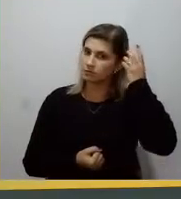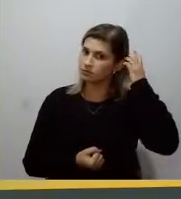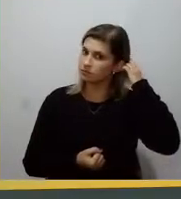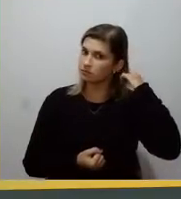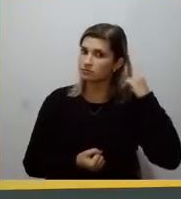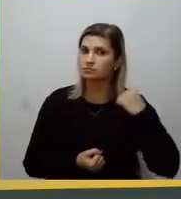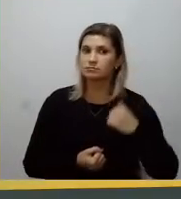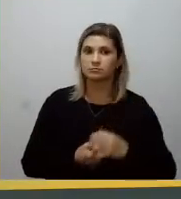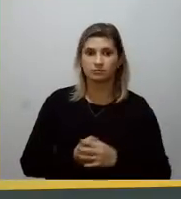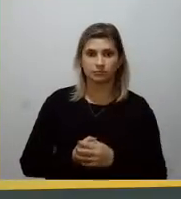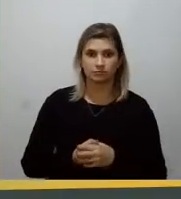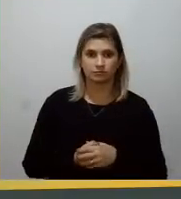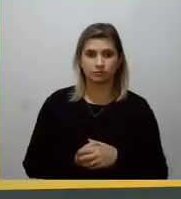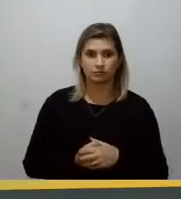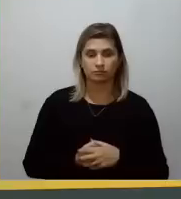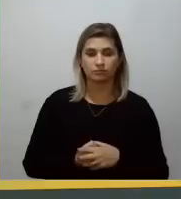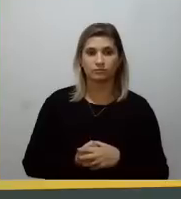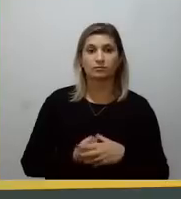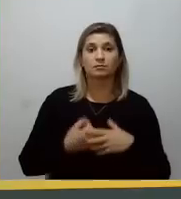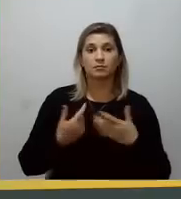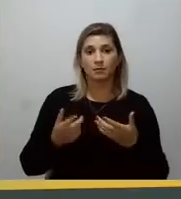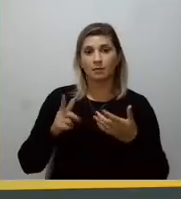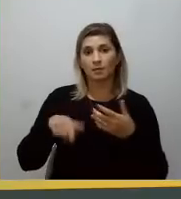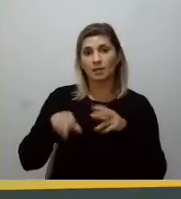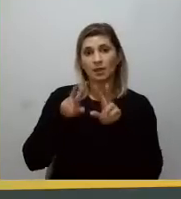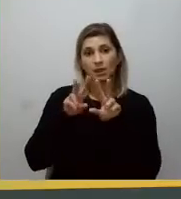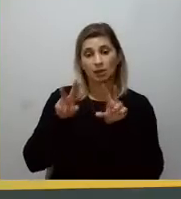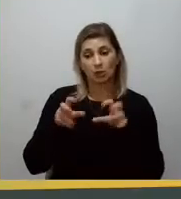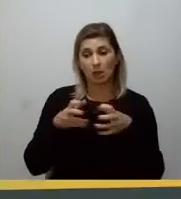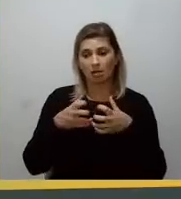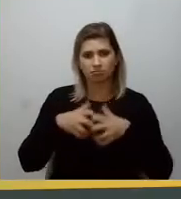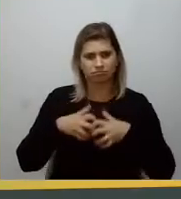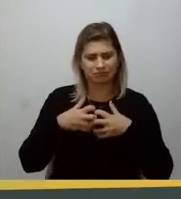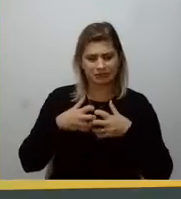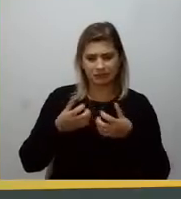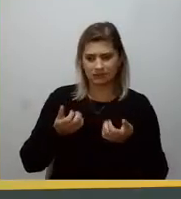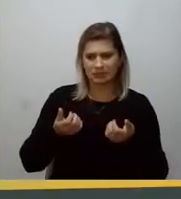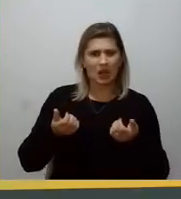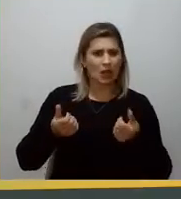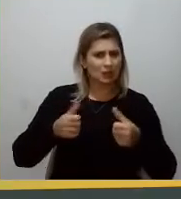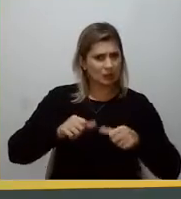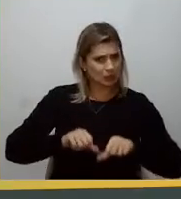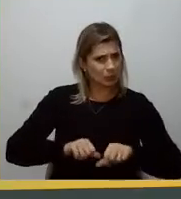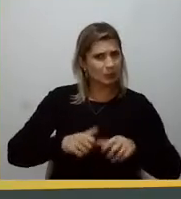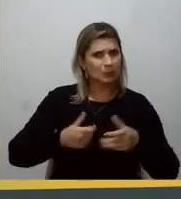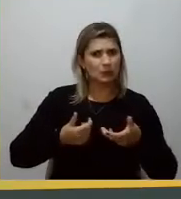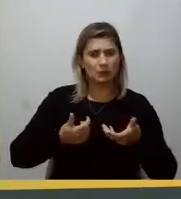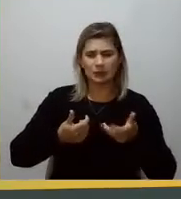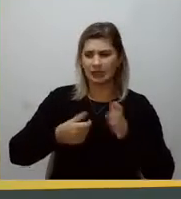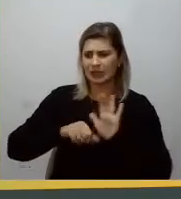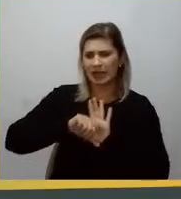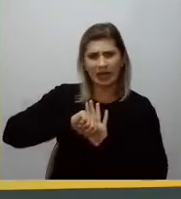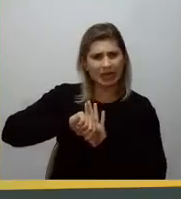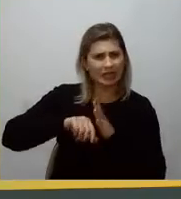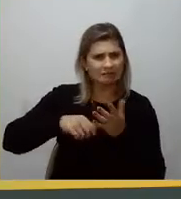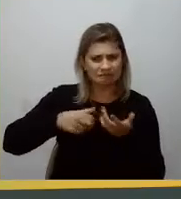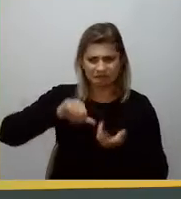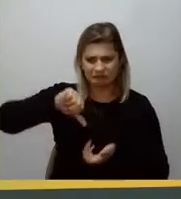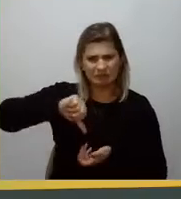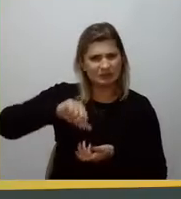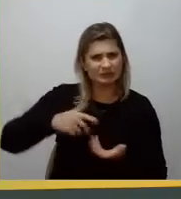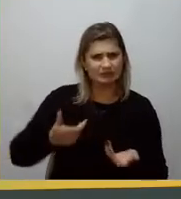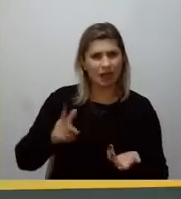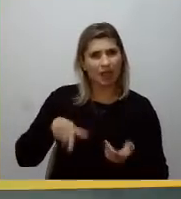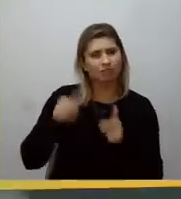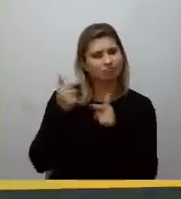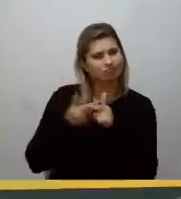Era uma situação operacional muito ruim, né? Extremamente negativa. Esse era um problema. Nós